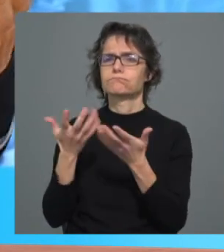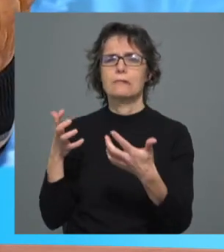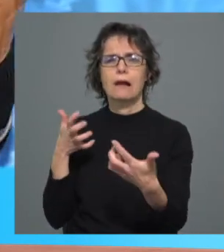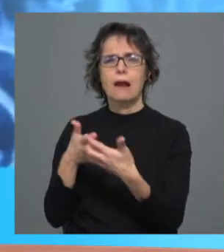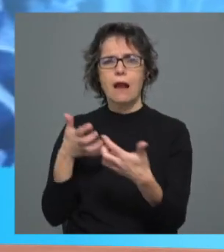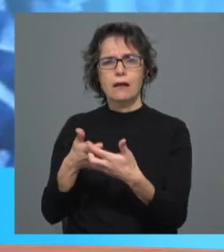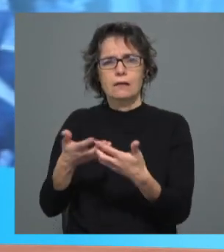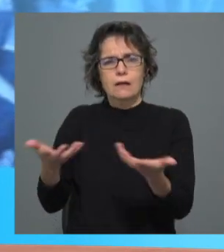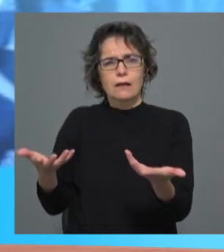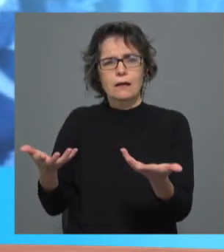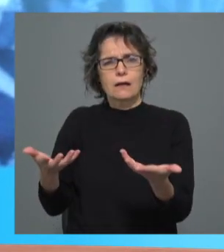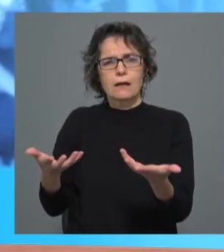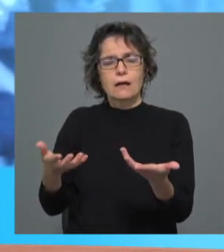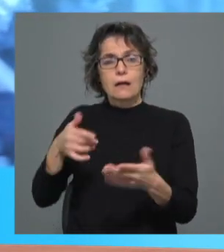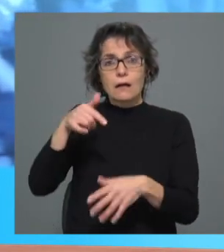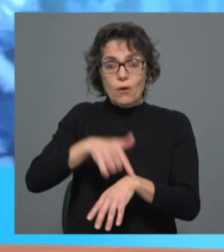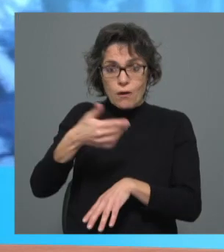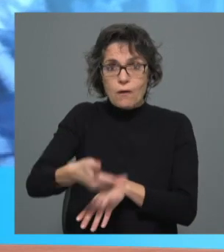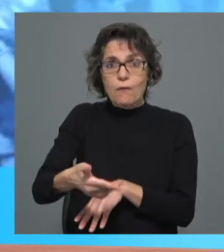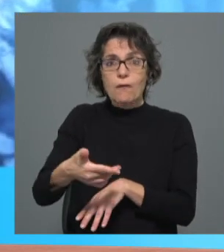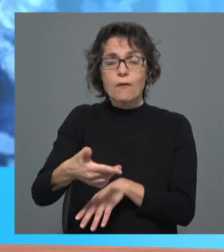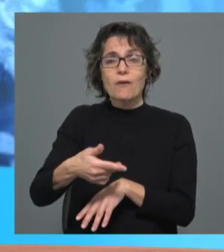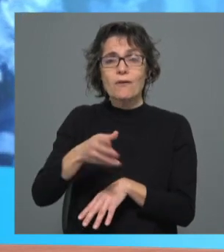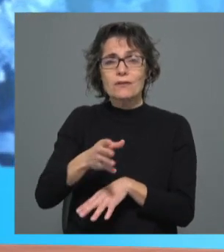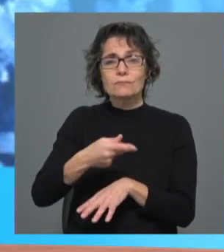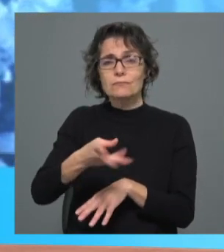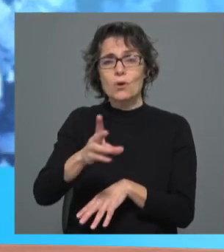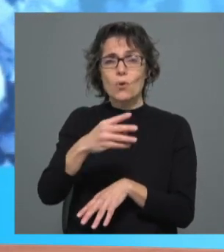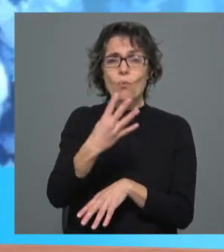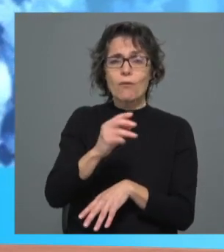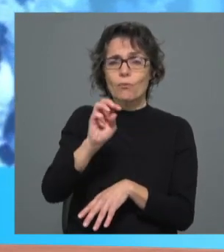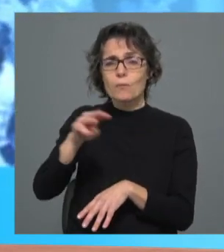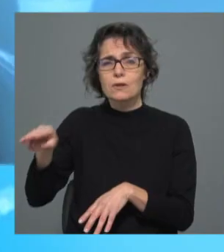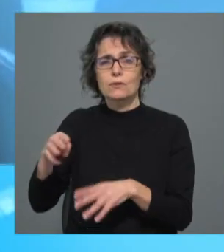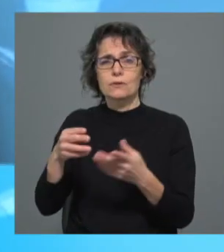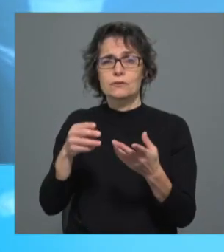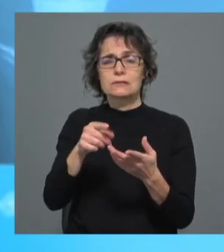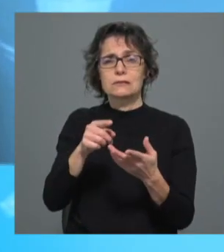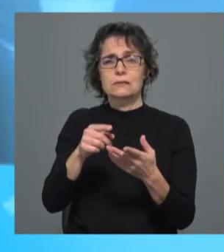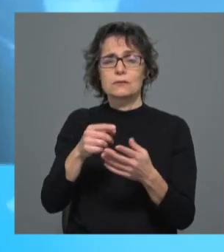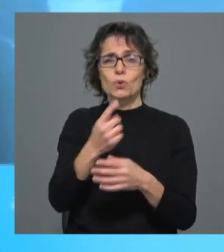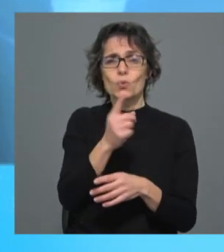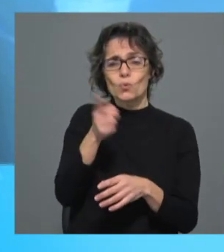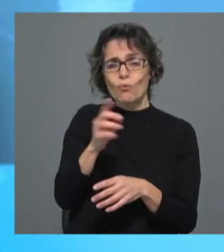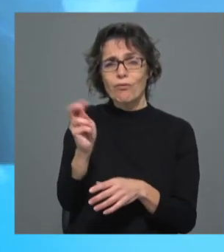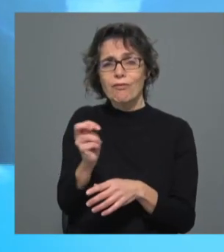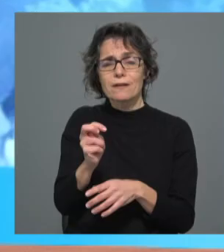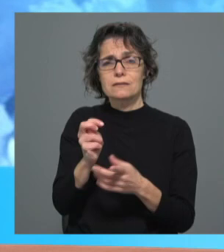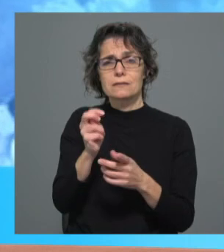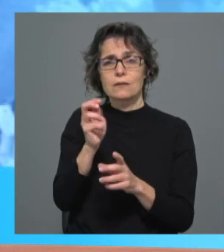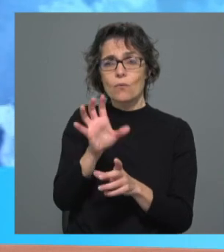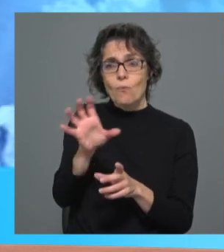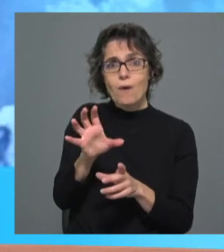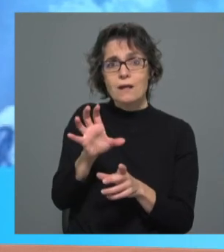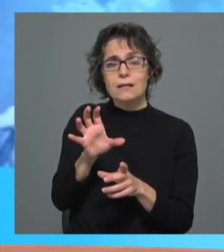se fala de 4 milhões, portanto, 1/3 do país deslocado interno